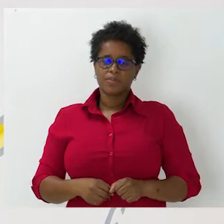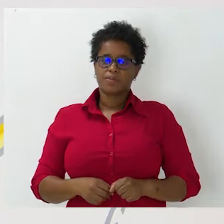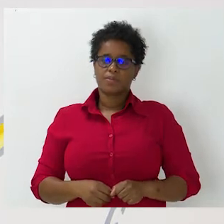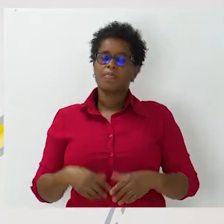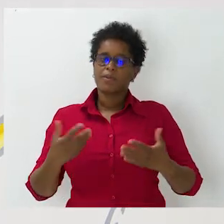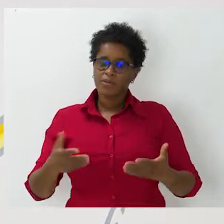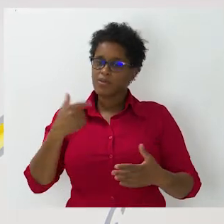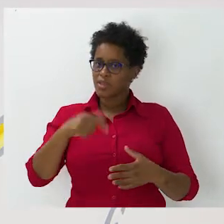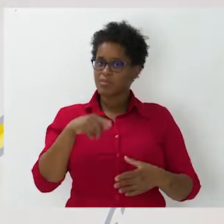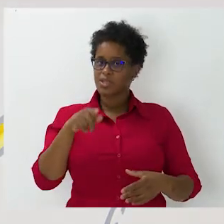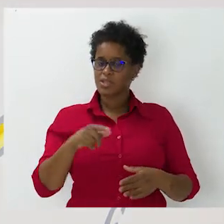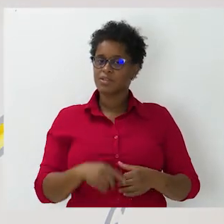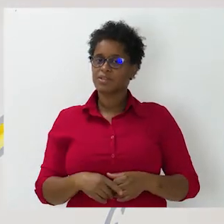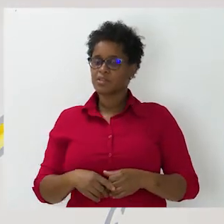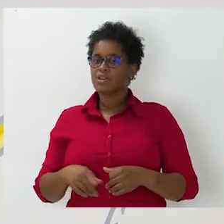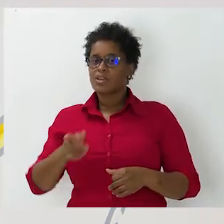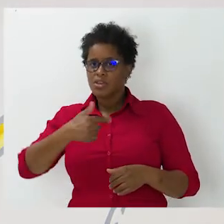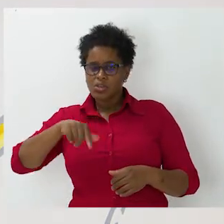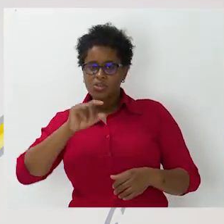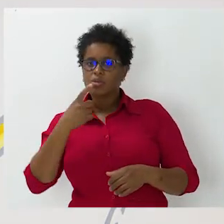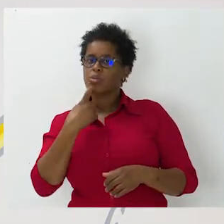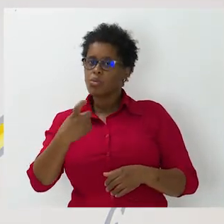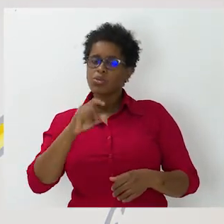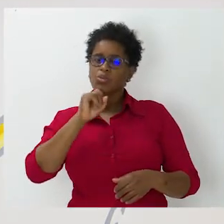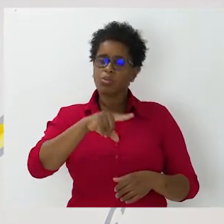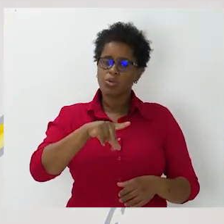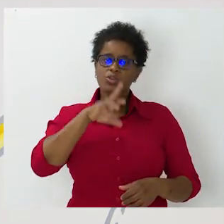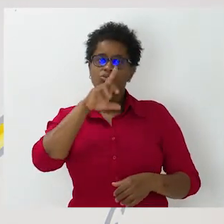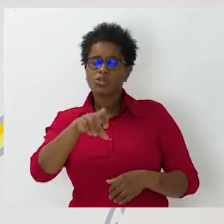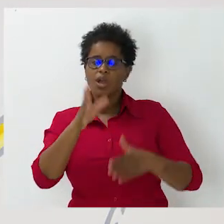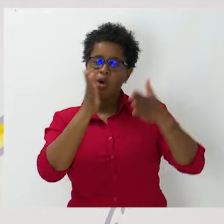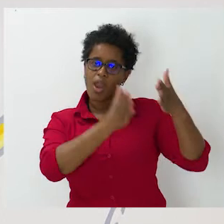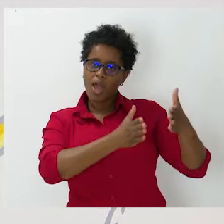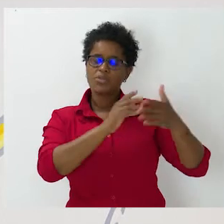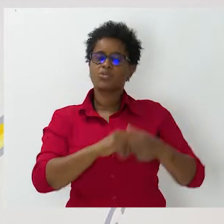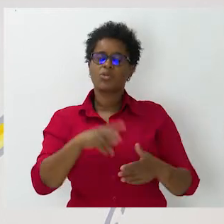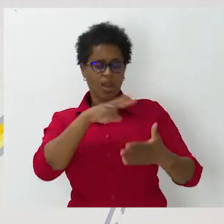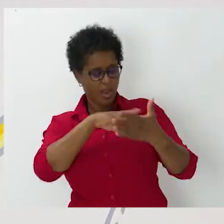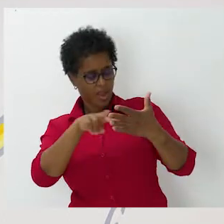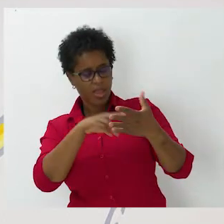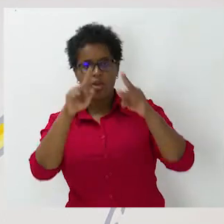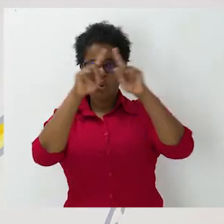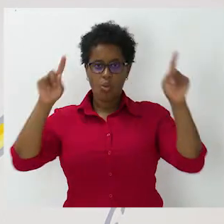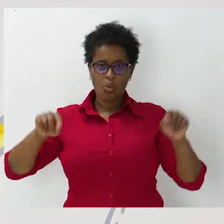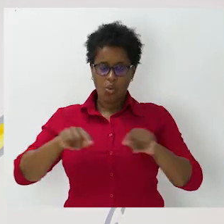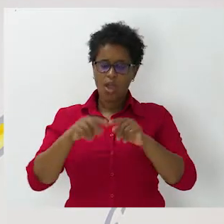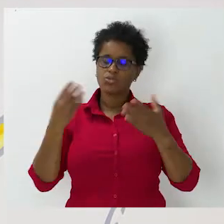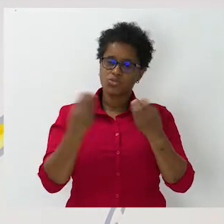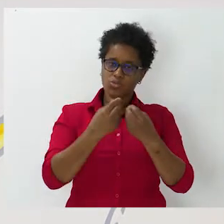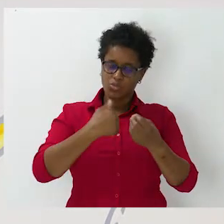Então, portanto, temos a questão que podemos responder ao lado. Leia o quadro